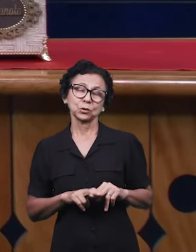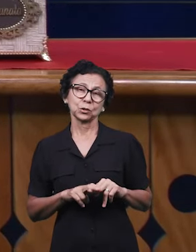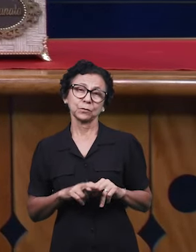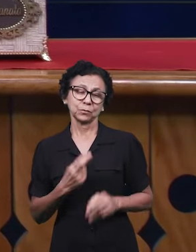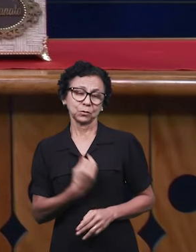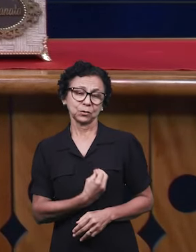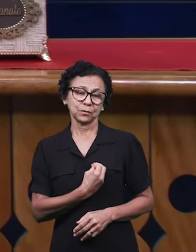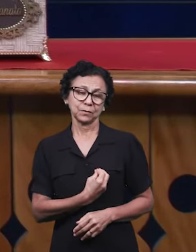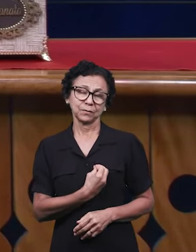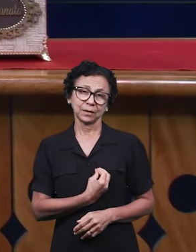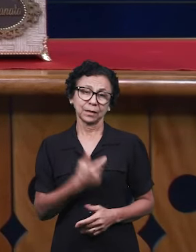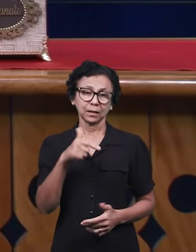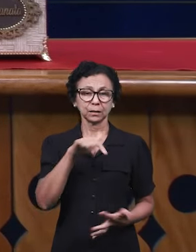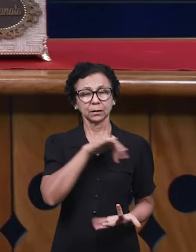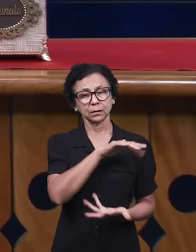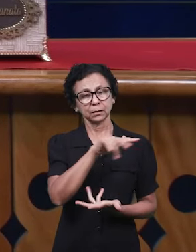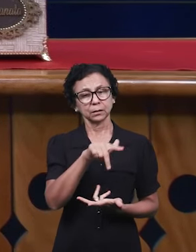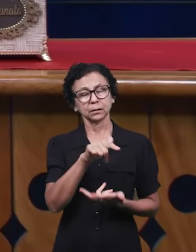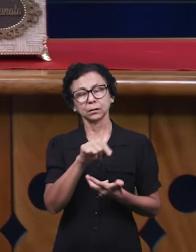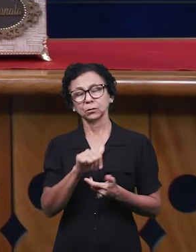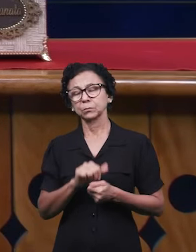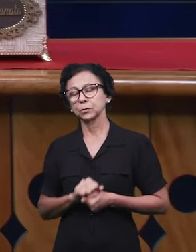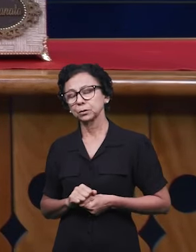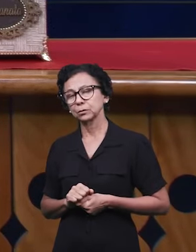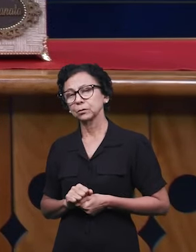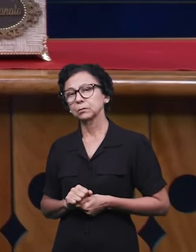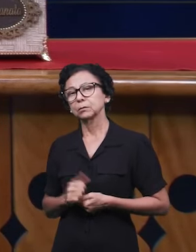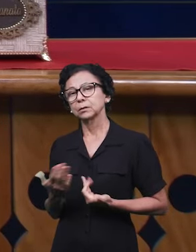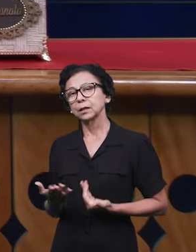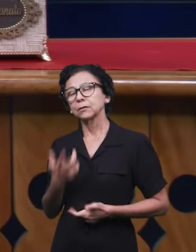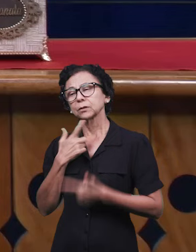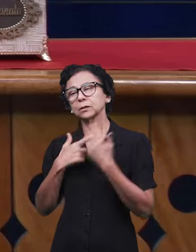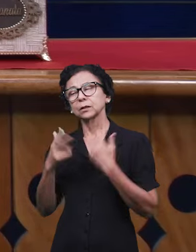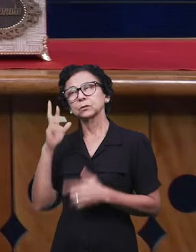nossa existência, do nosso projeto e